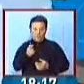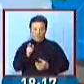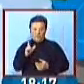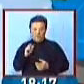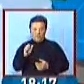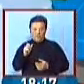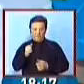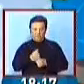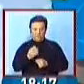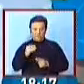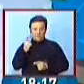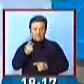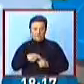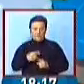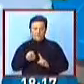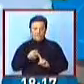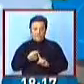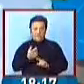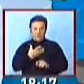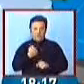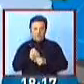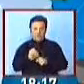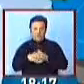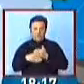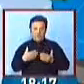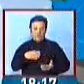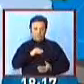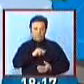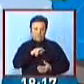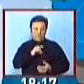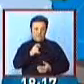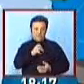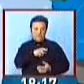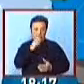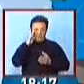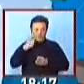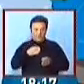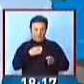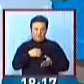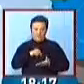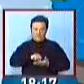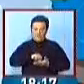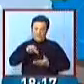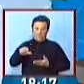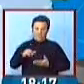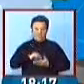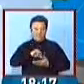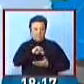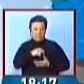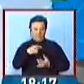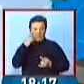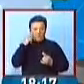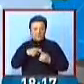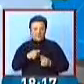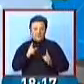uma edição da Feira do Emprego, desta vez em Nisa. Esta estratégia de descentralização tem como